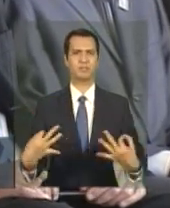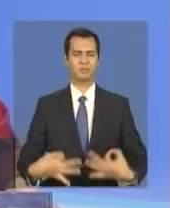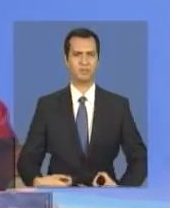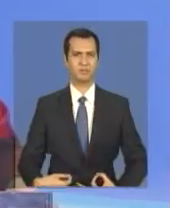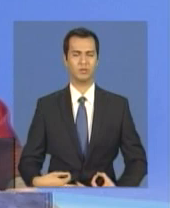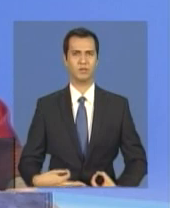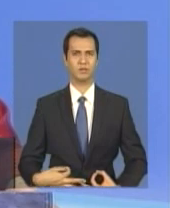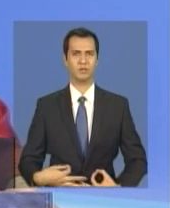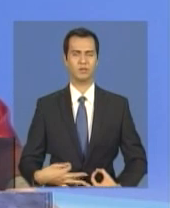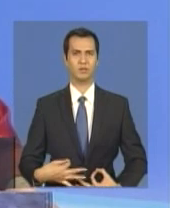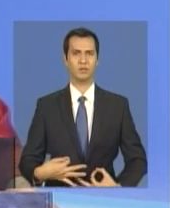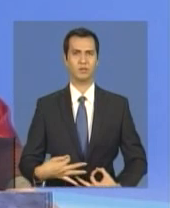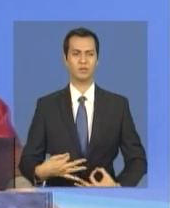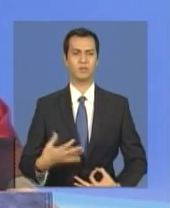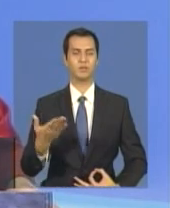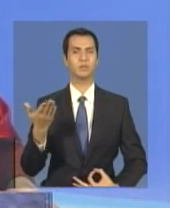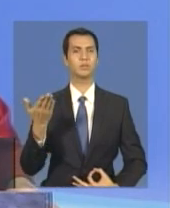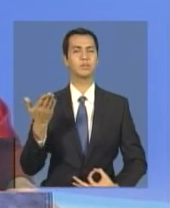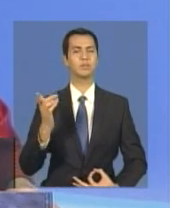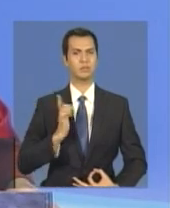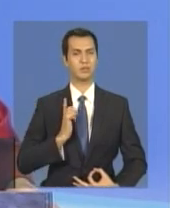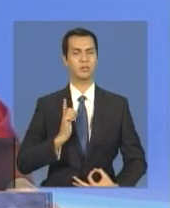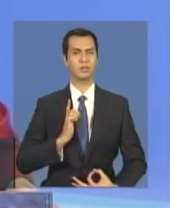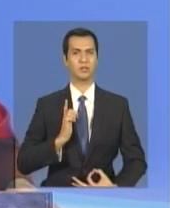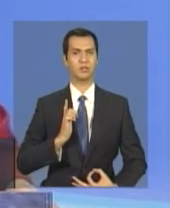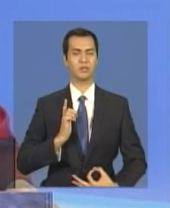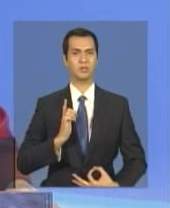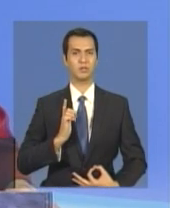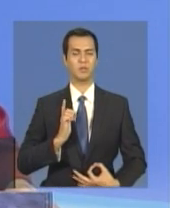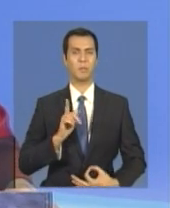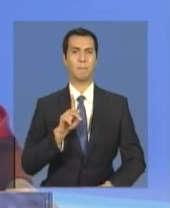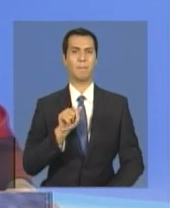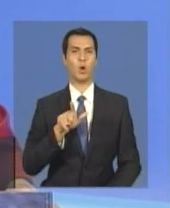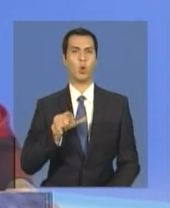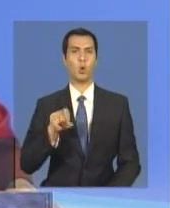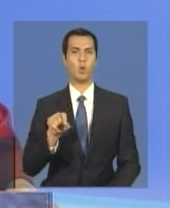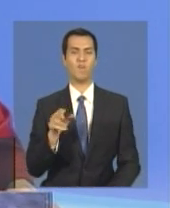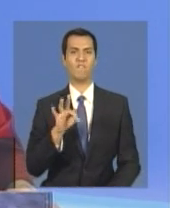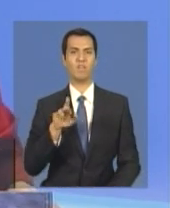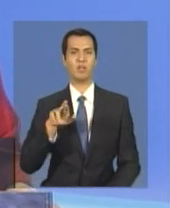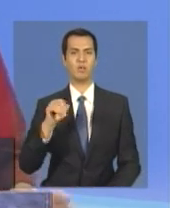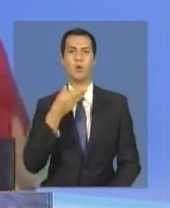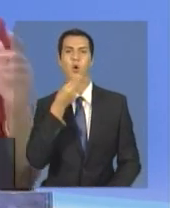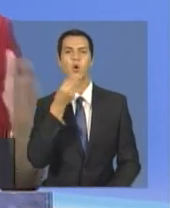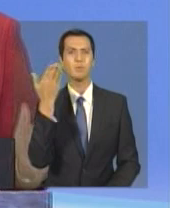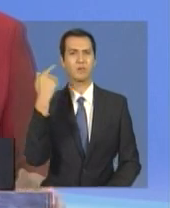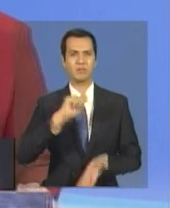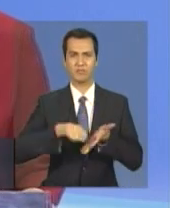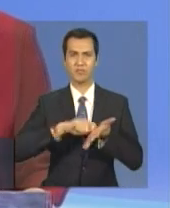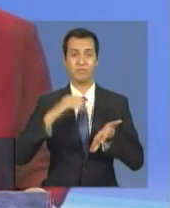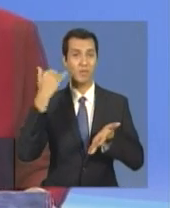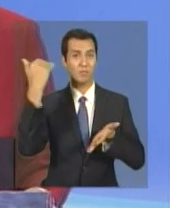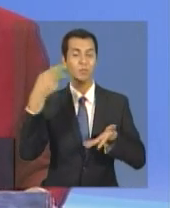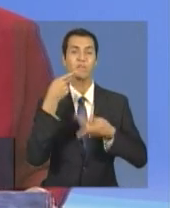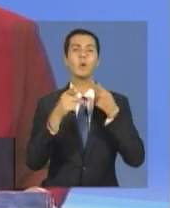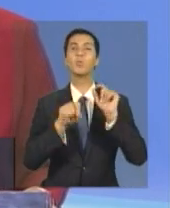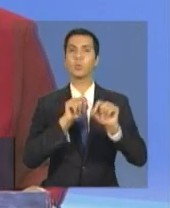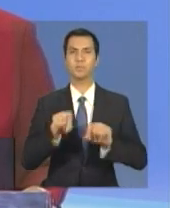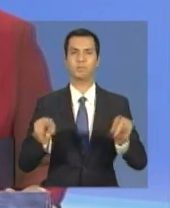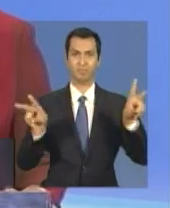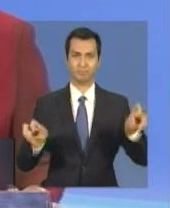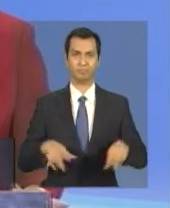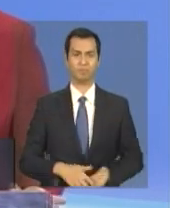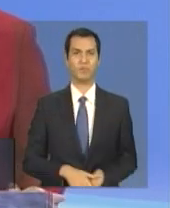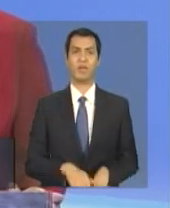pelo nosso Paulo Freire, que diz o seguinte: